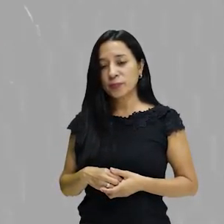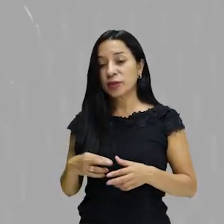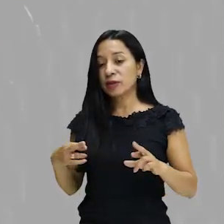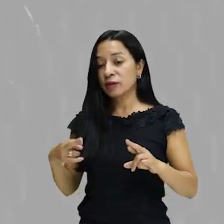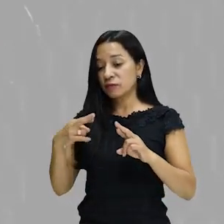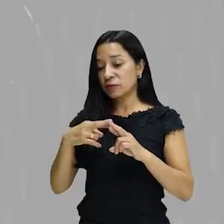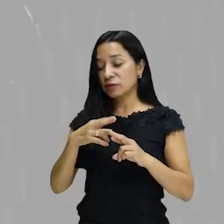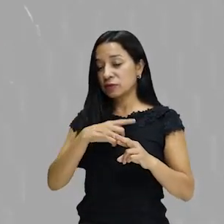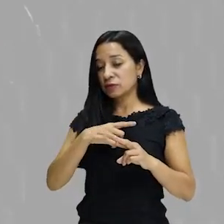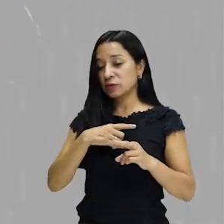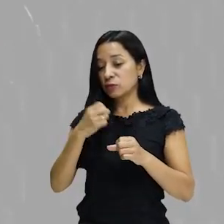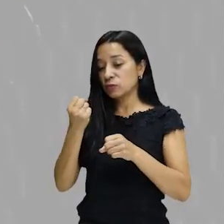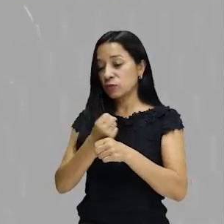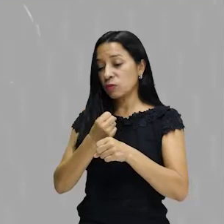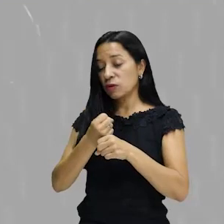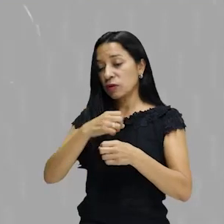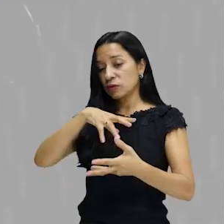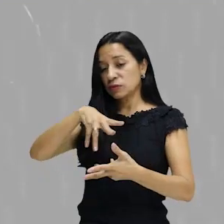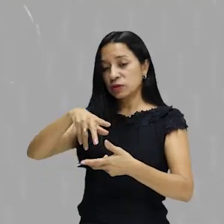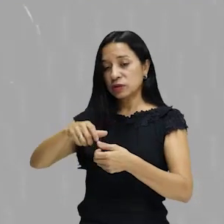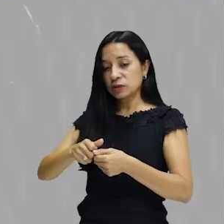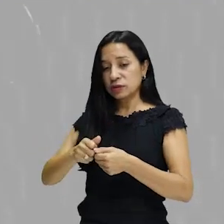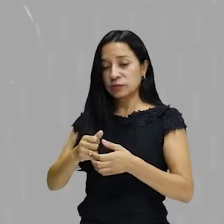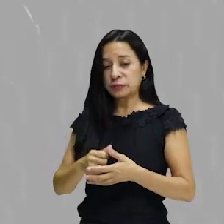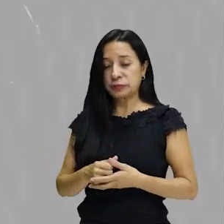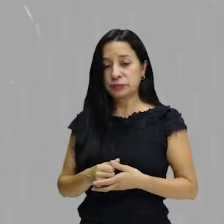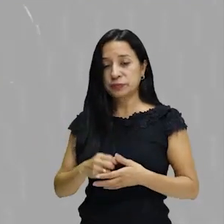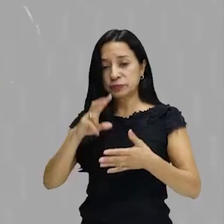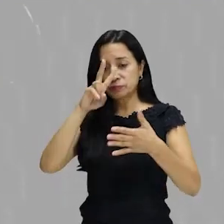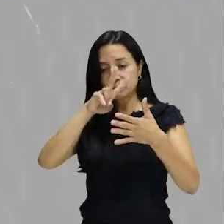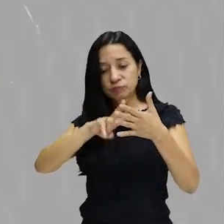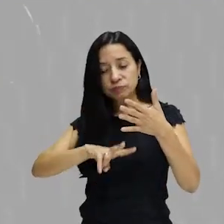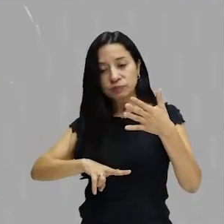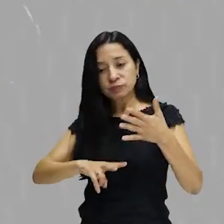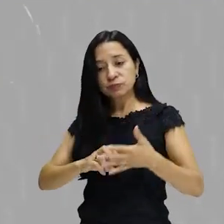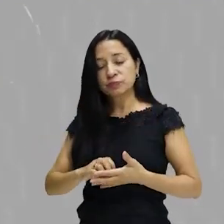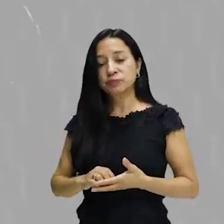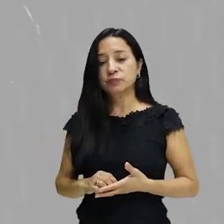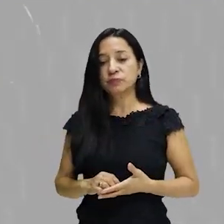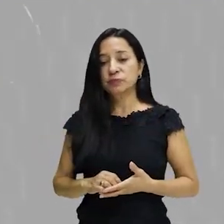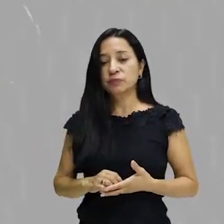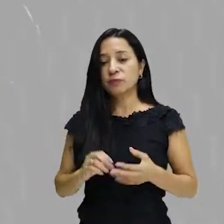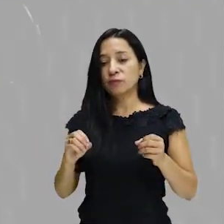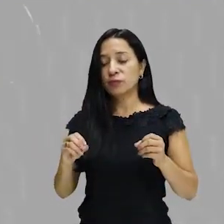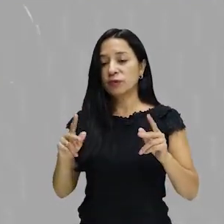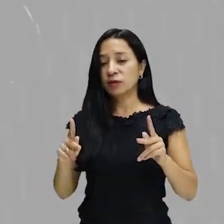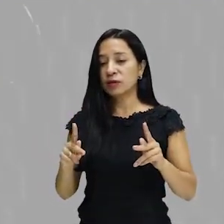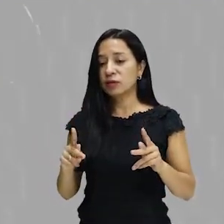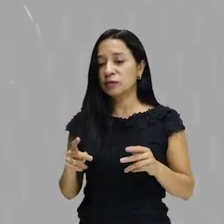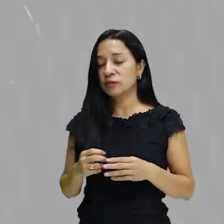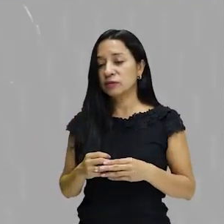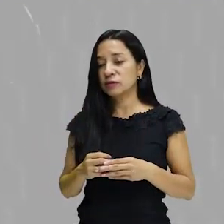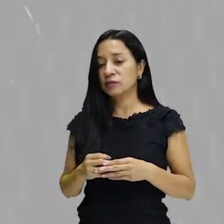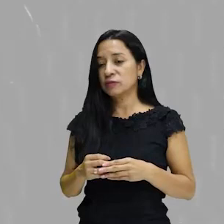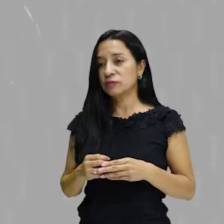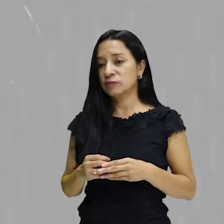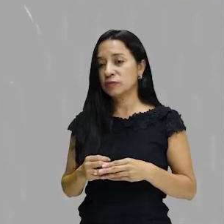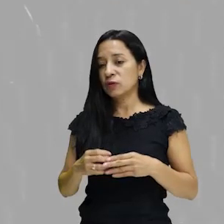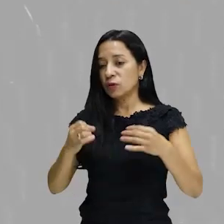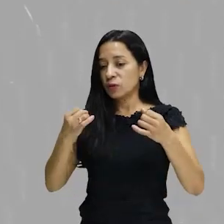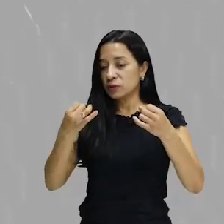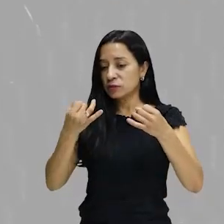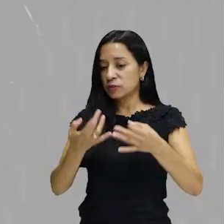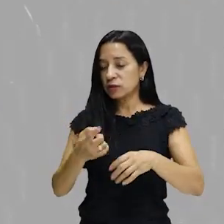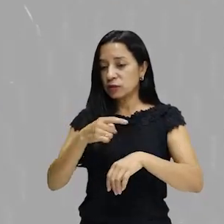anos terrestres, né? E o raio médio das órbitas sendo em unidades astronômicas, ok? Então, toda vez que nós falamos